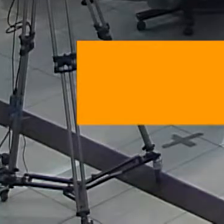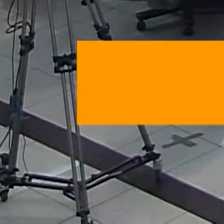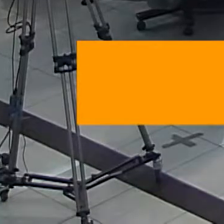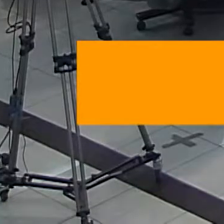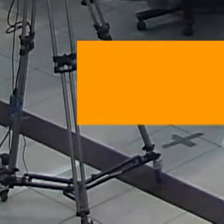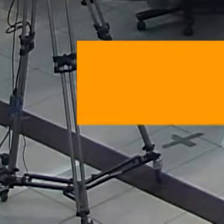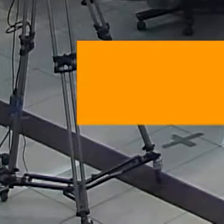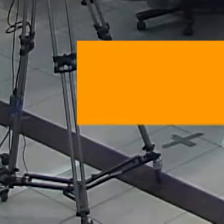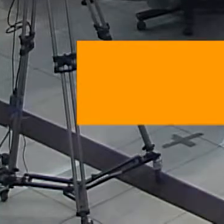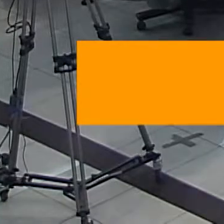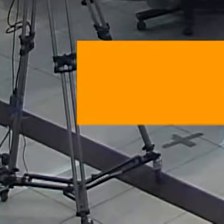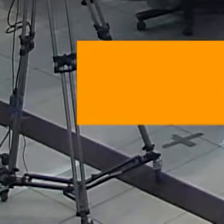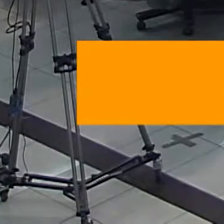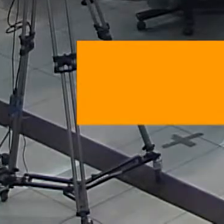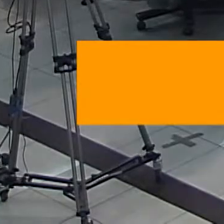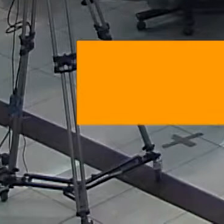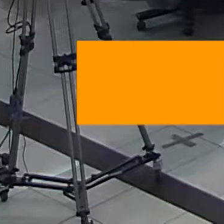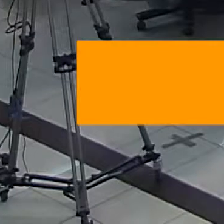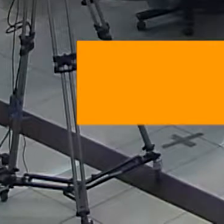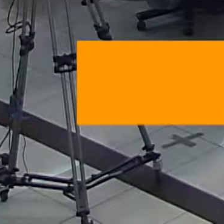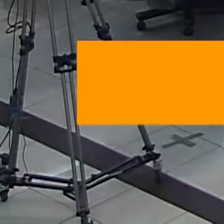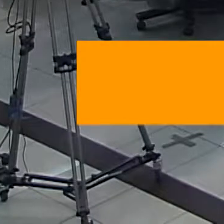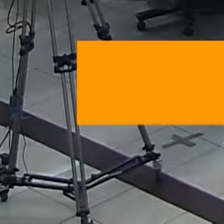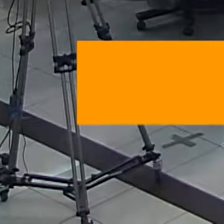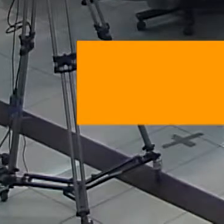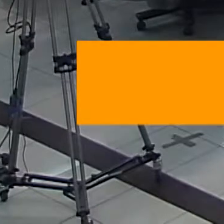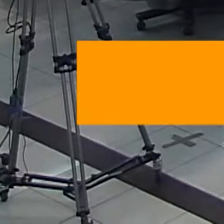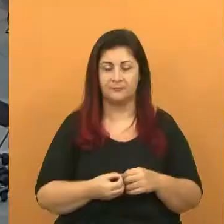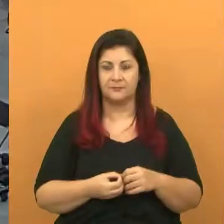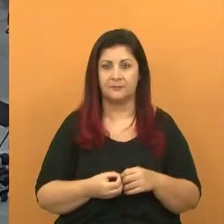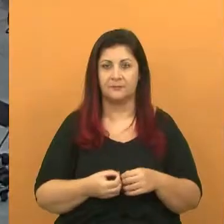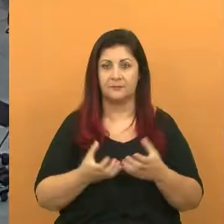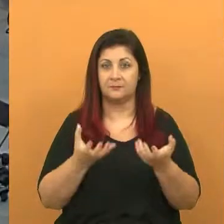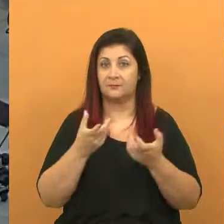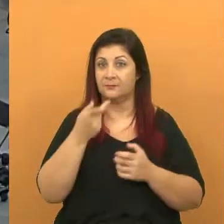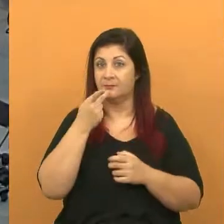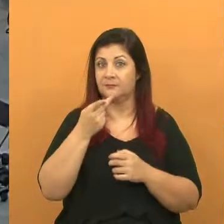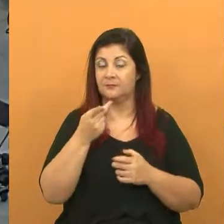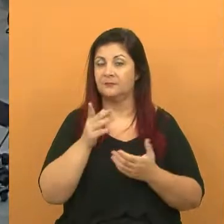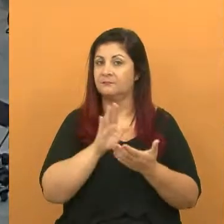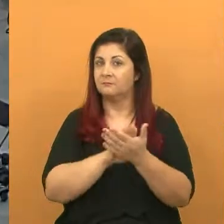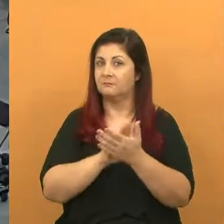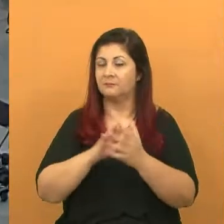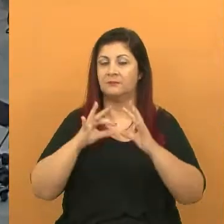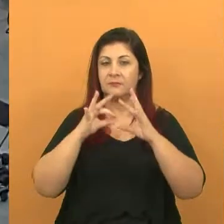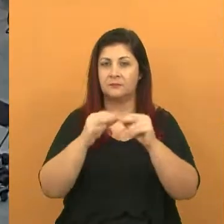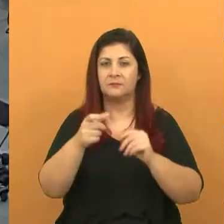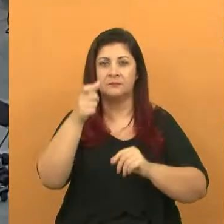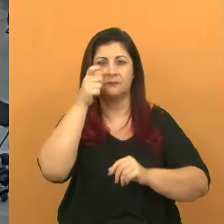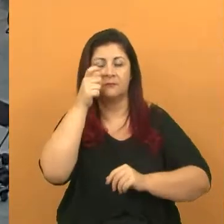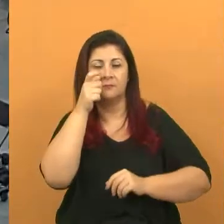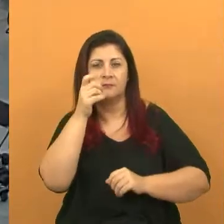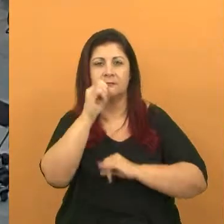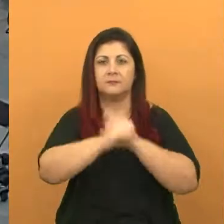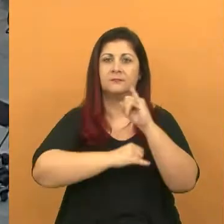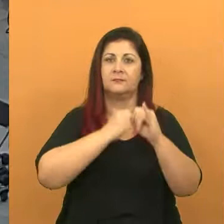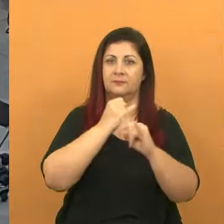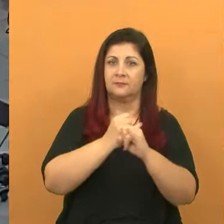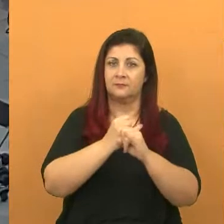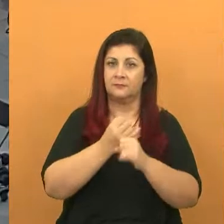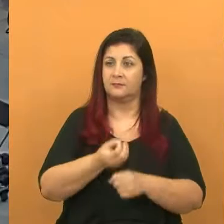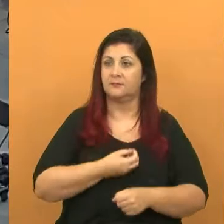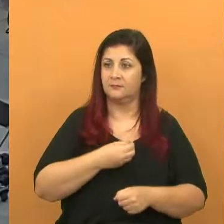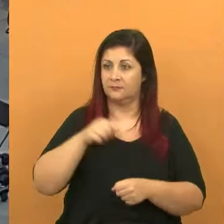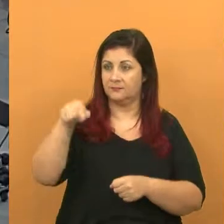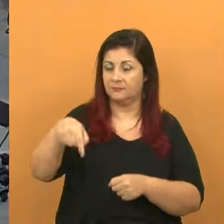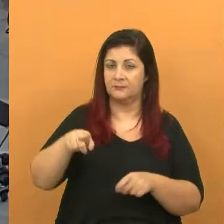Bom dia a todos. Queria cumprimentar aqui todos que estão nos assistindo pela TV Câmara e também pela internet, e aqui na